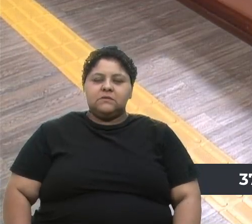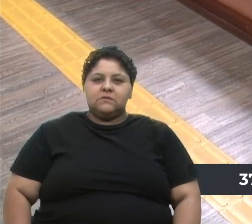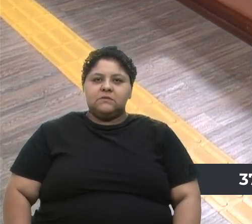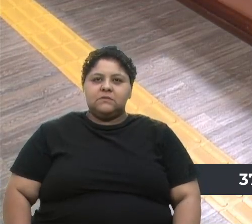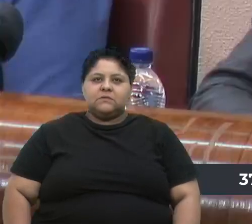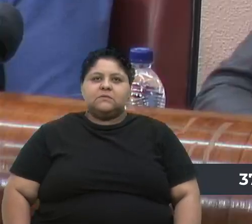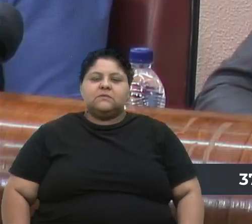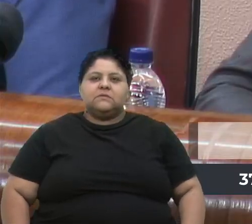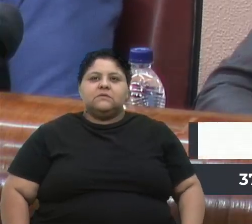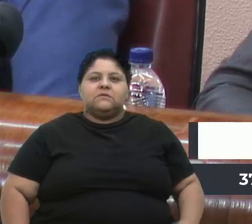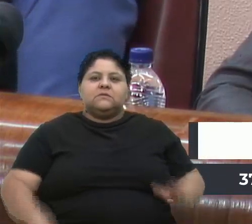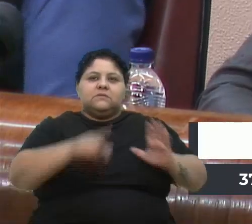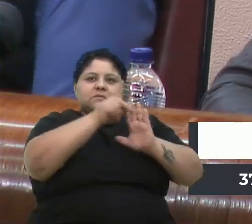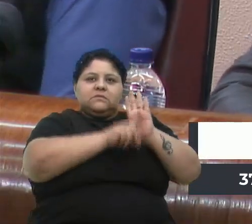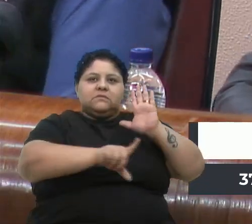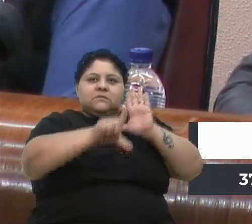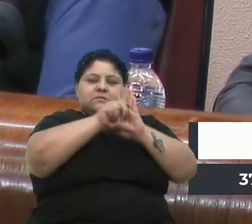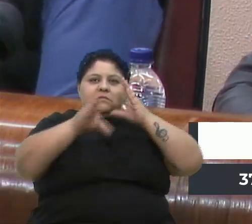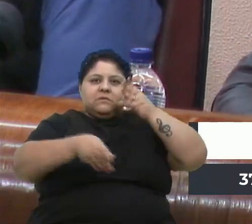Projeto de Lei Complementar